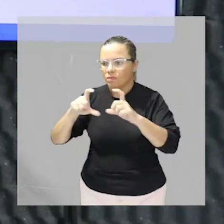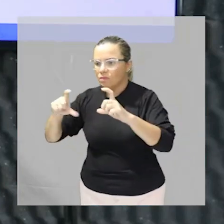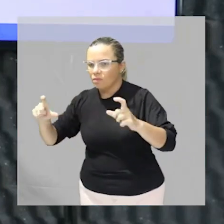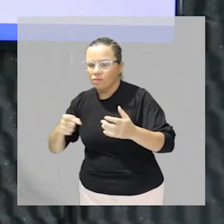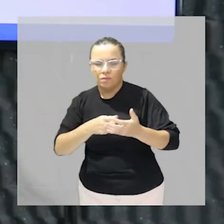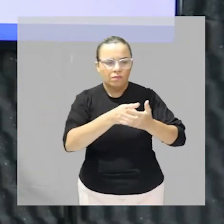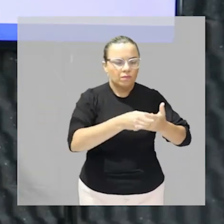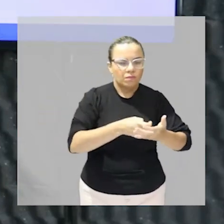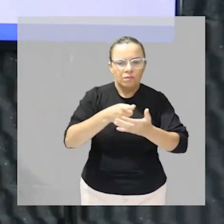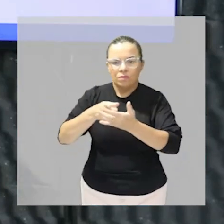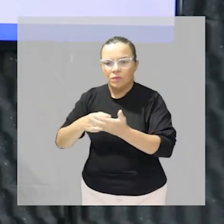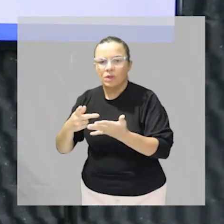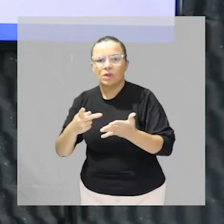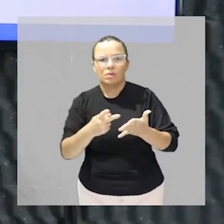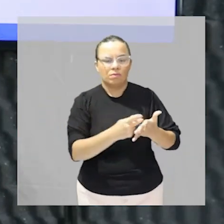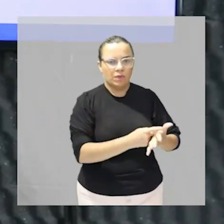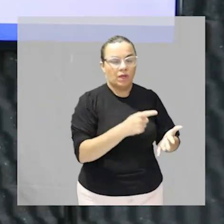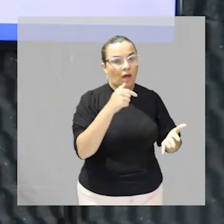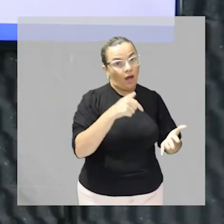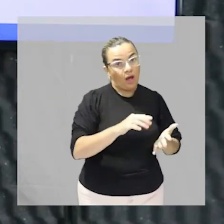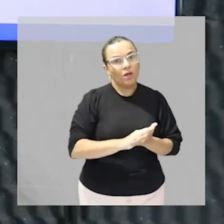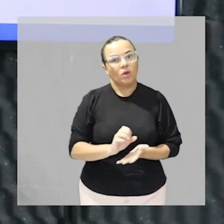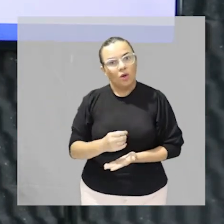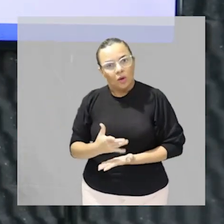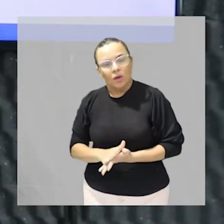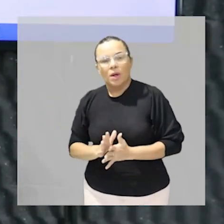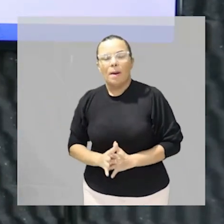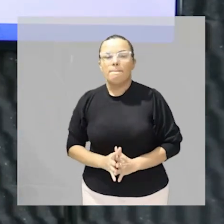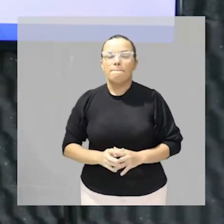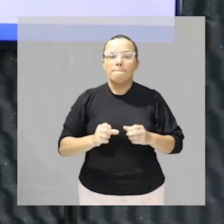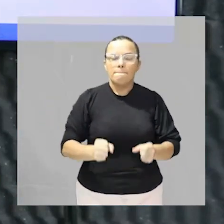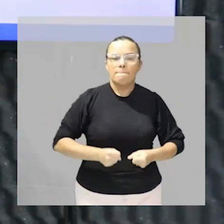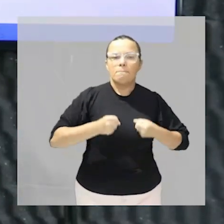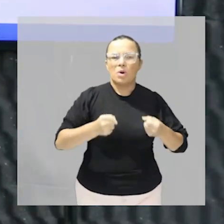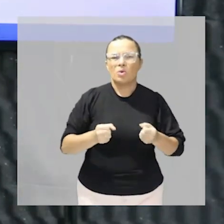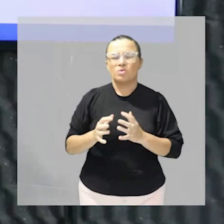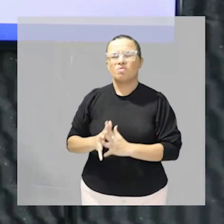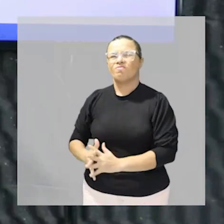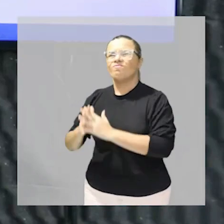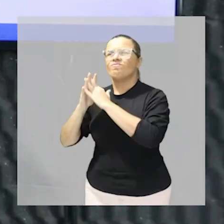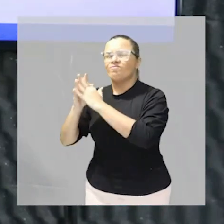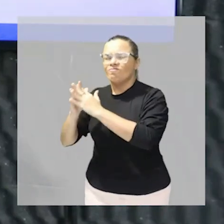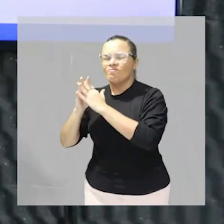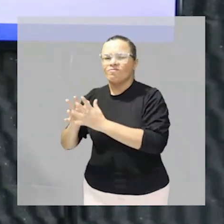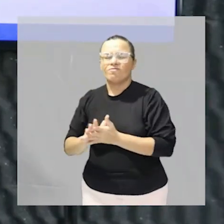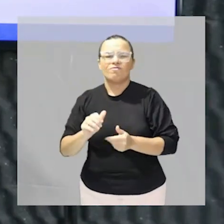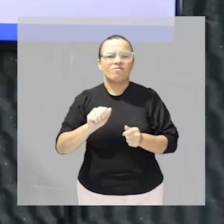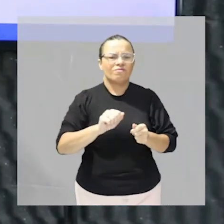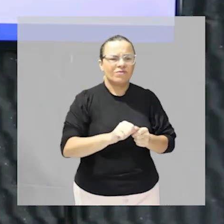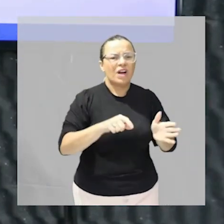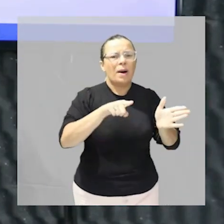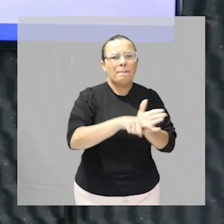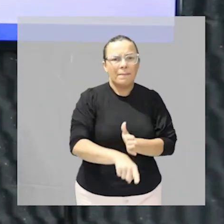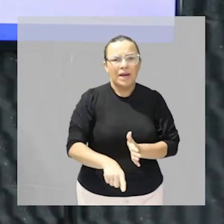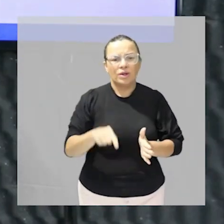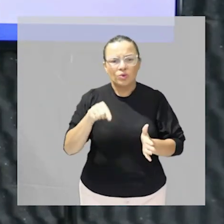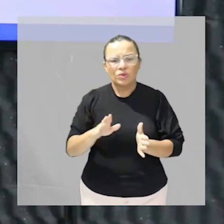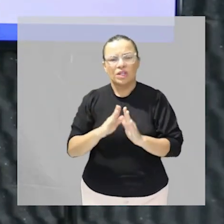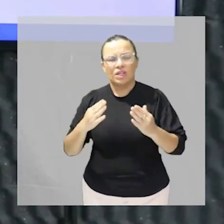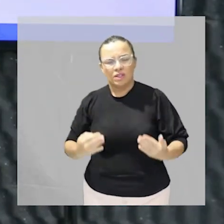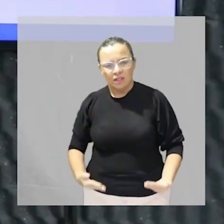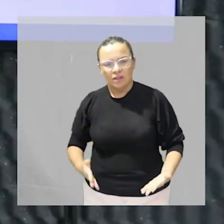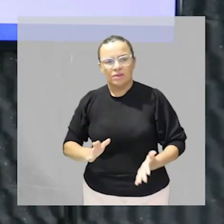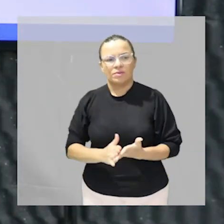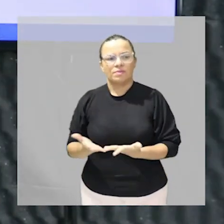alternativa errada, que poderia, inclusive, ter confundido o aluno no momento que ele fez o item ou a questão. Ok?